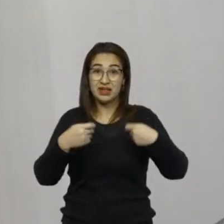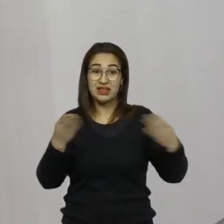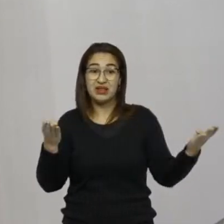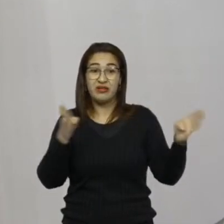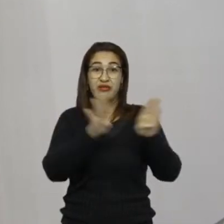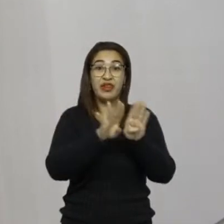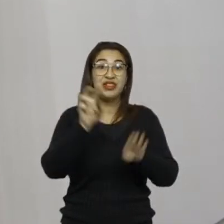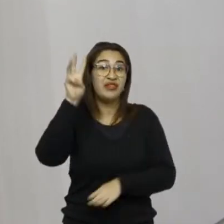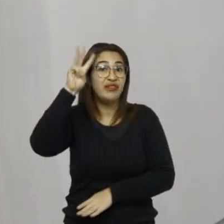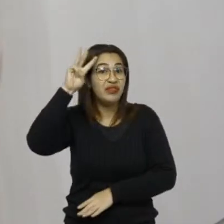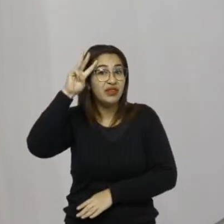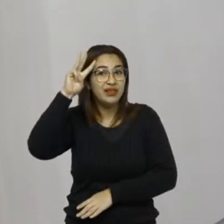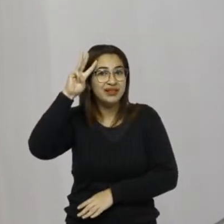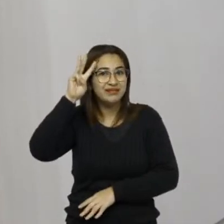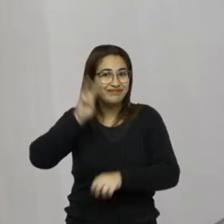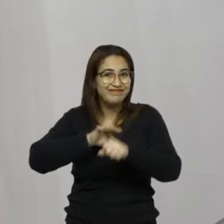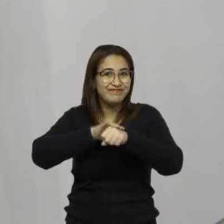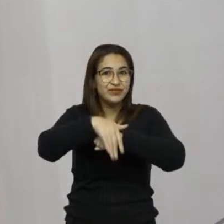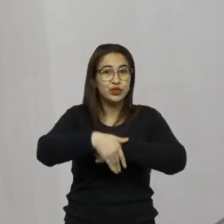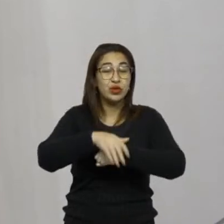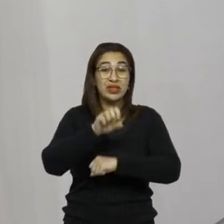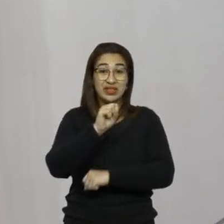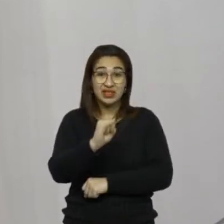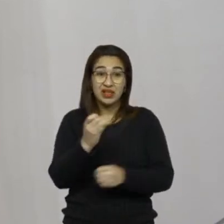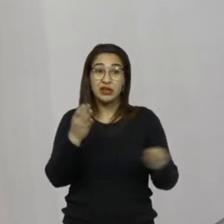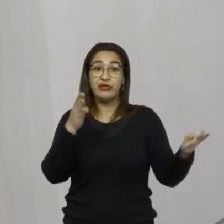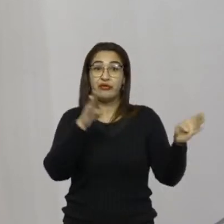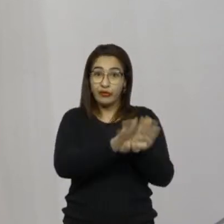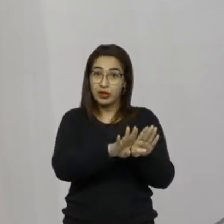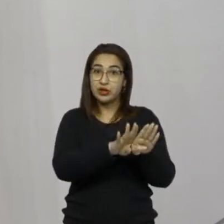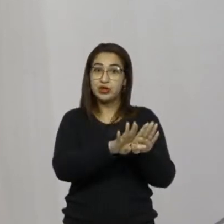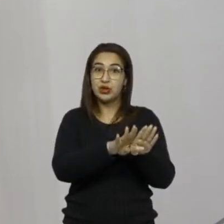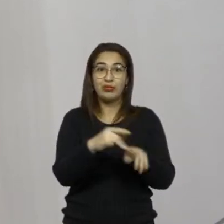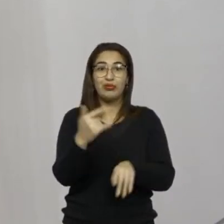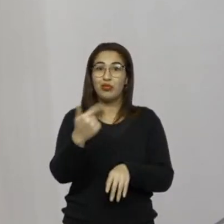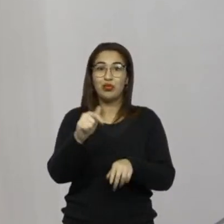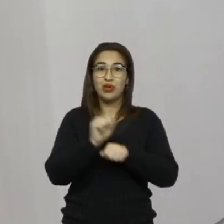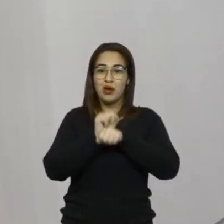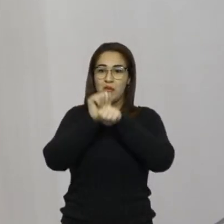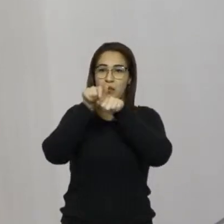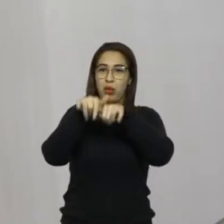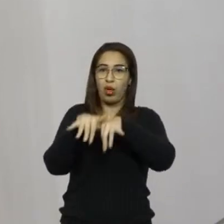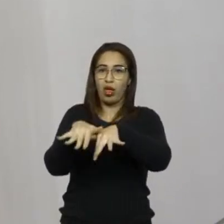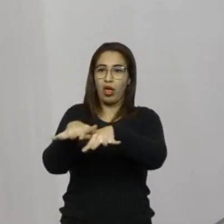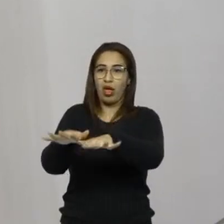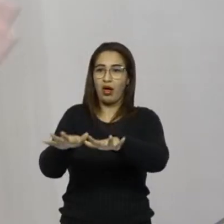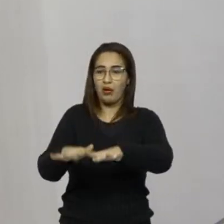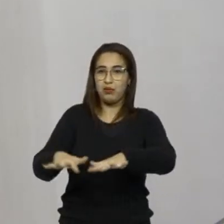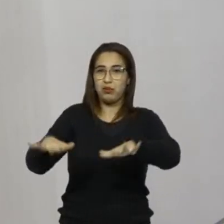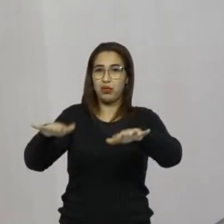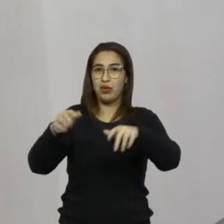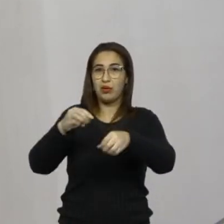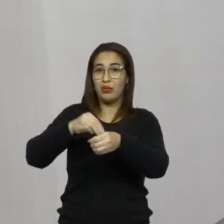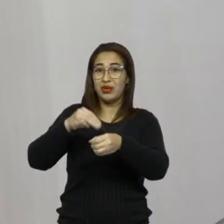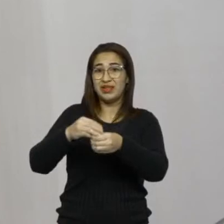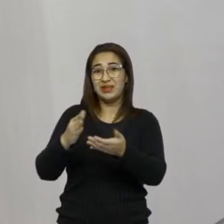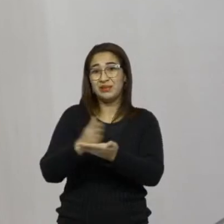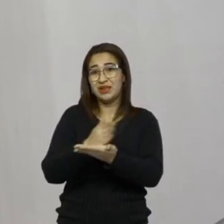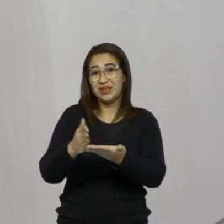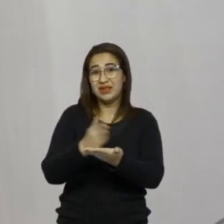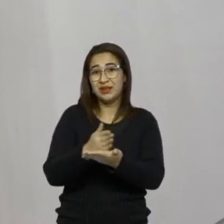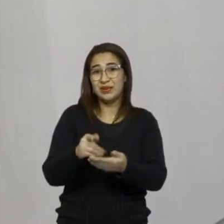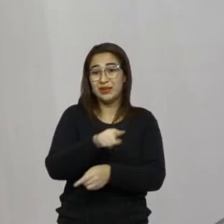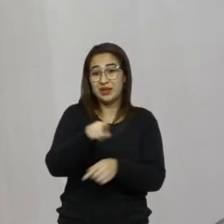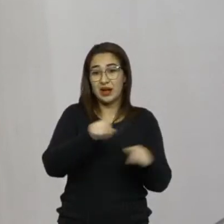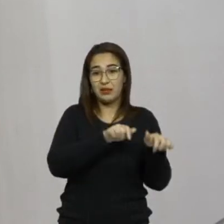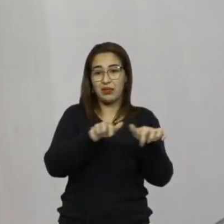ela fosse fechada na terça-feira à noite, nós não teríamos enchente em Rio do Sul, em Laurentino, em Rio do Oeste, e